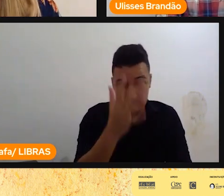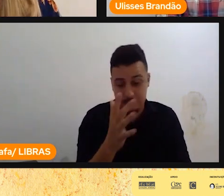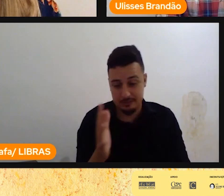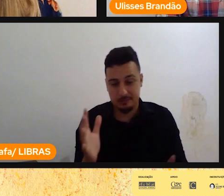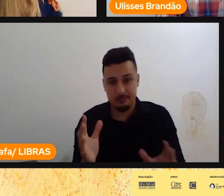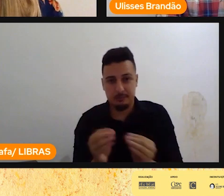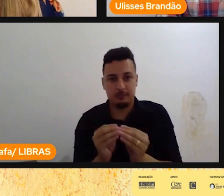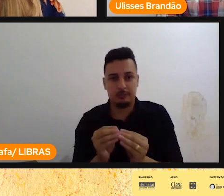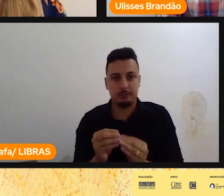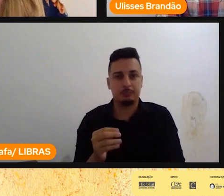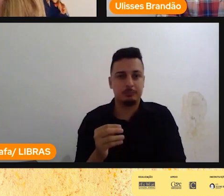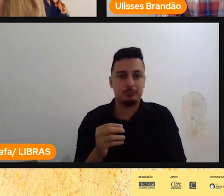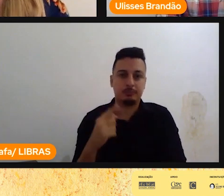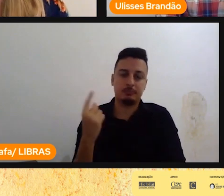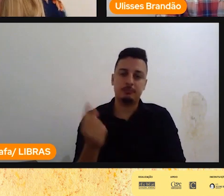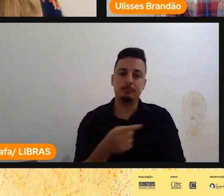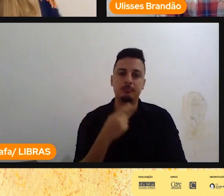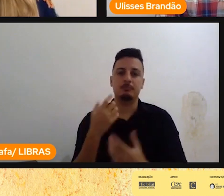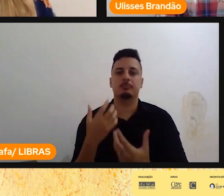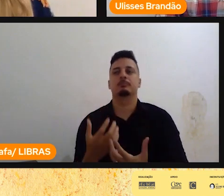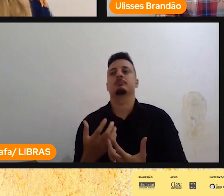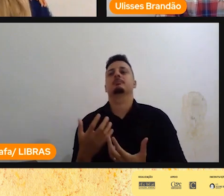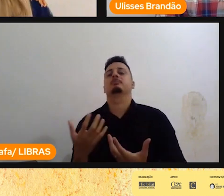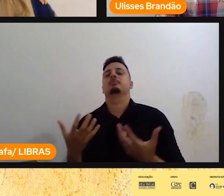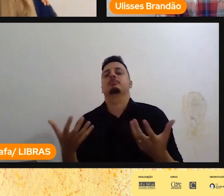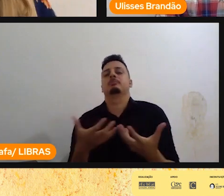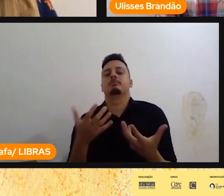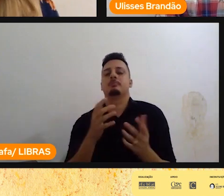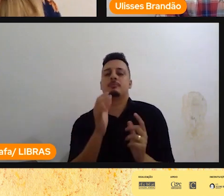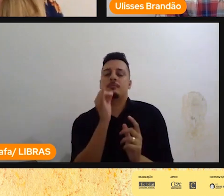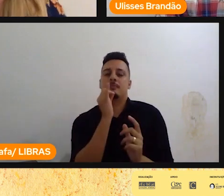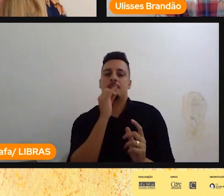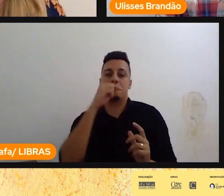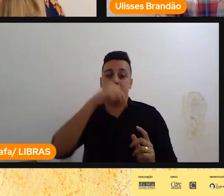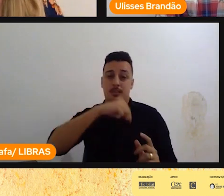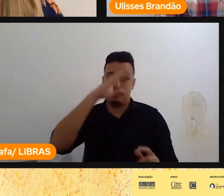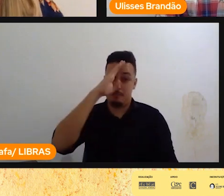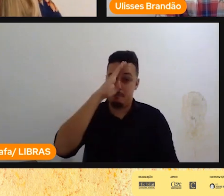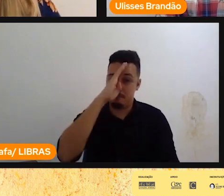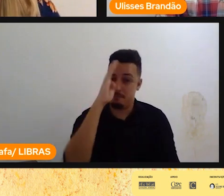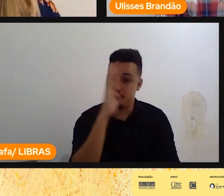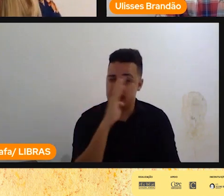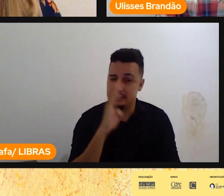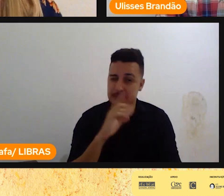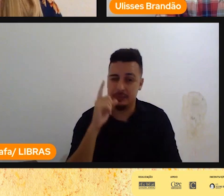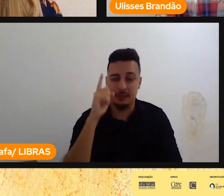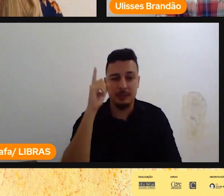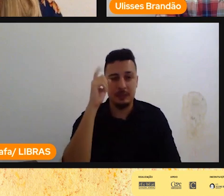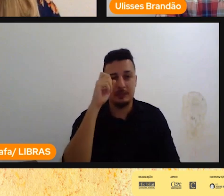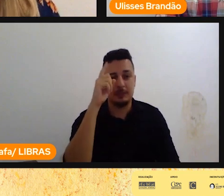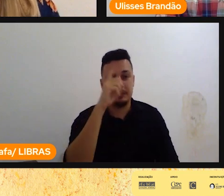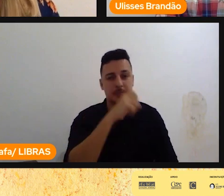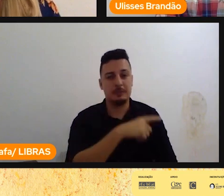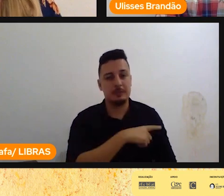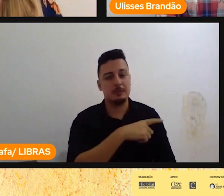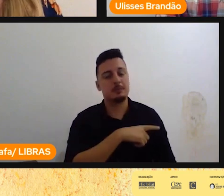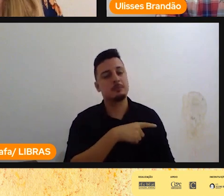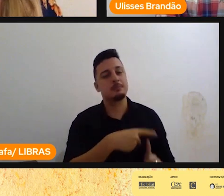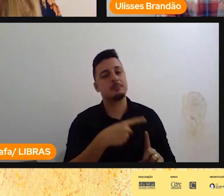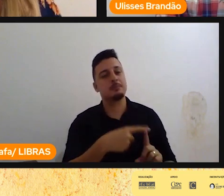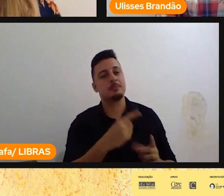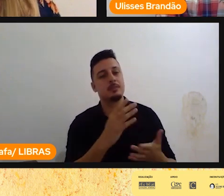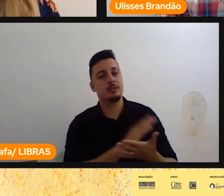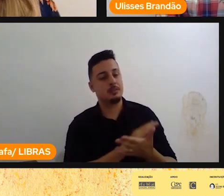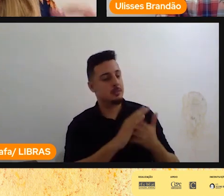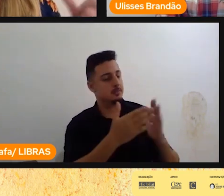E é o que a gente está pleiteando agora. Infelizmente, no Brasil está muito difícil a gente conseguir viabilizar, né? Os recursos que tem nos